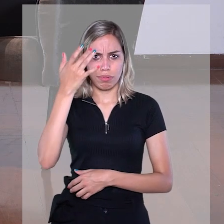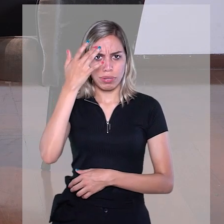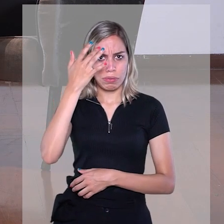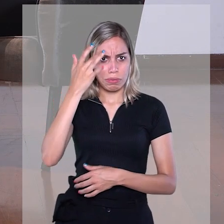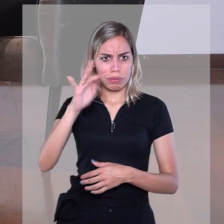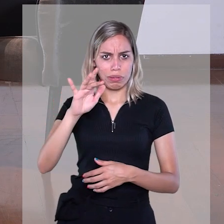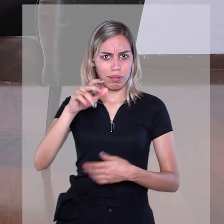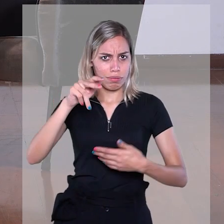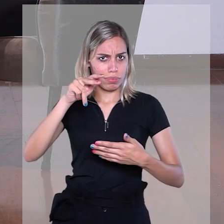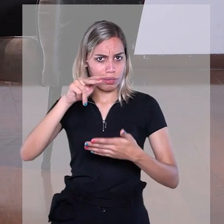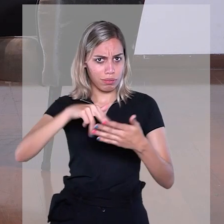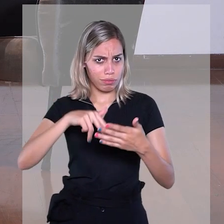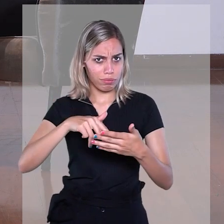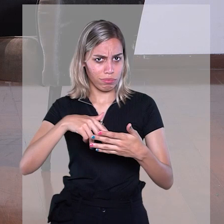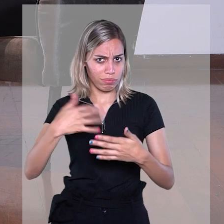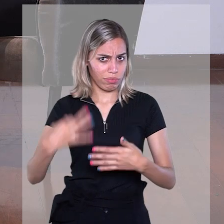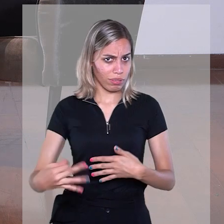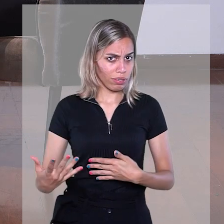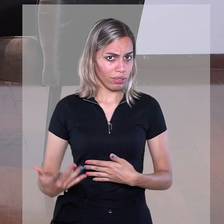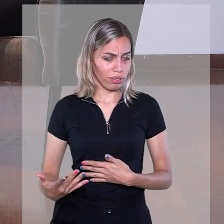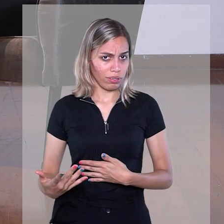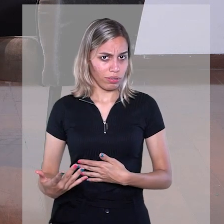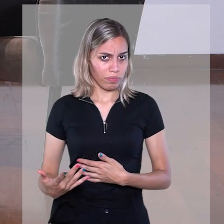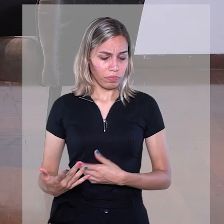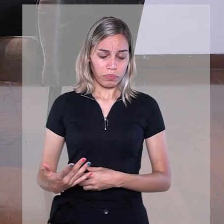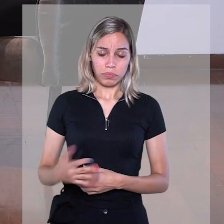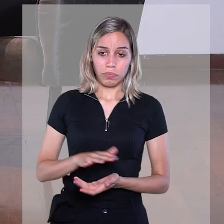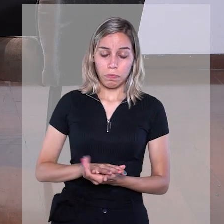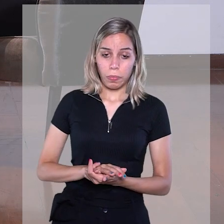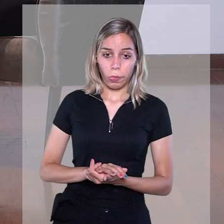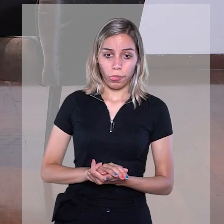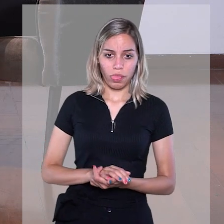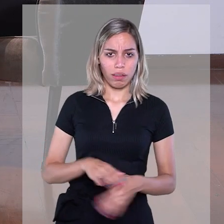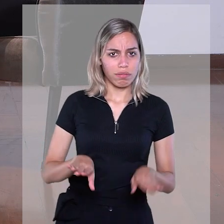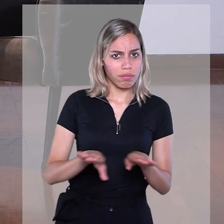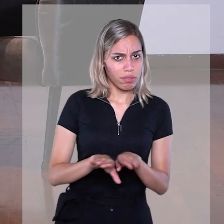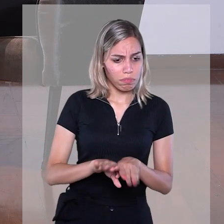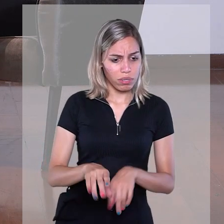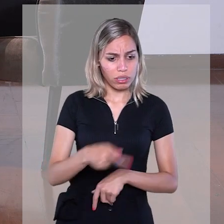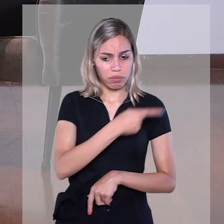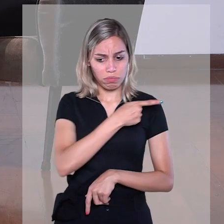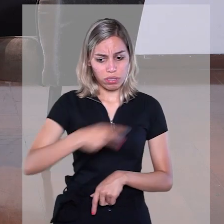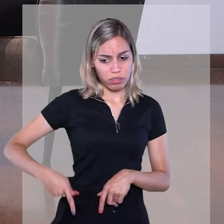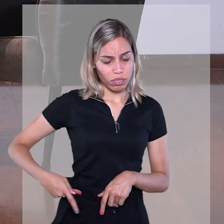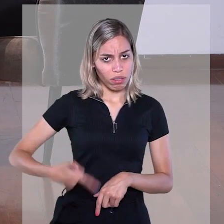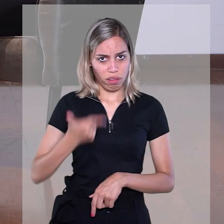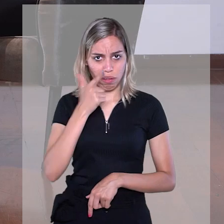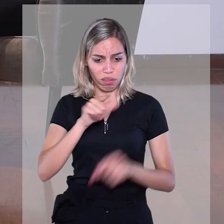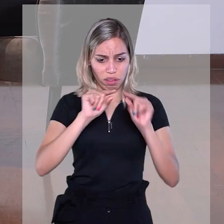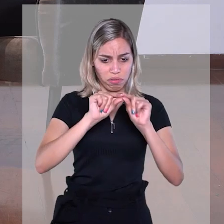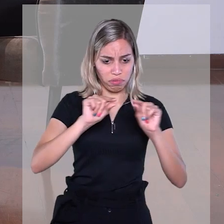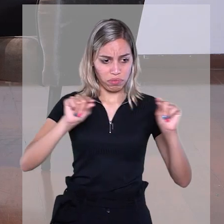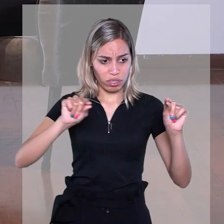fim critica a universidade por produzir uma massa enorme de analfabetos funcionais. Quer dizer,